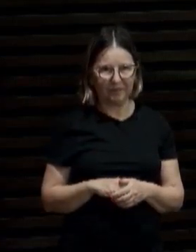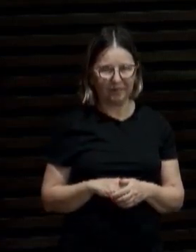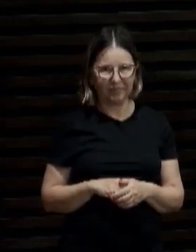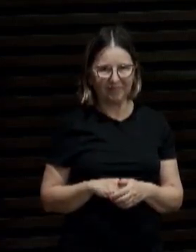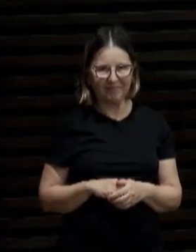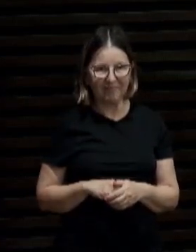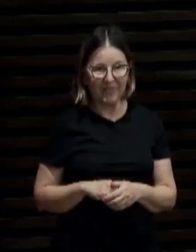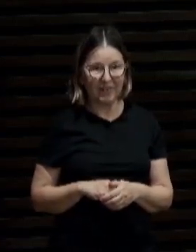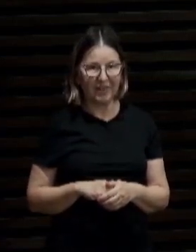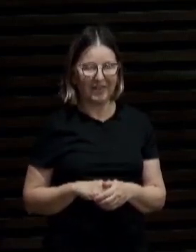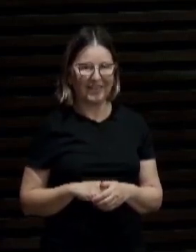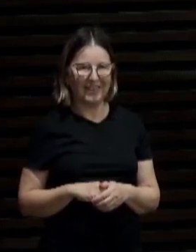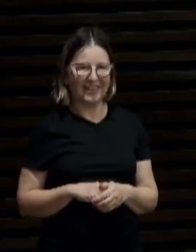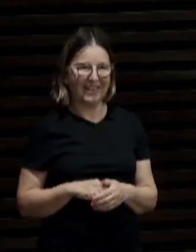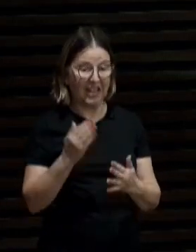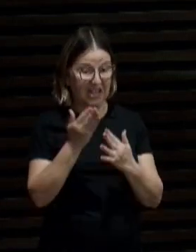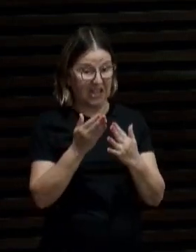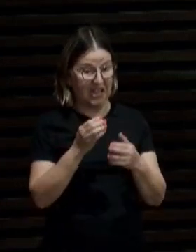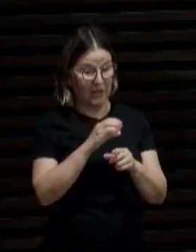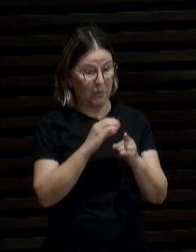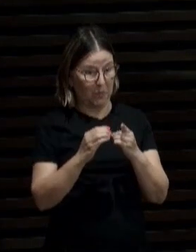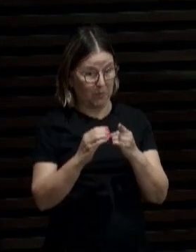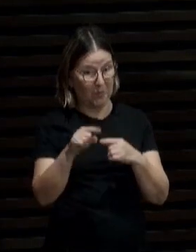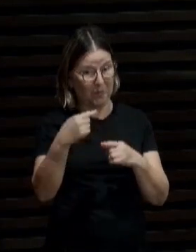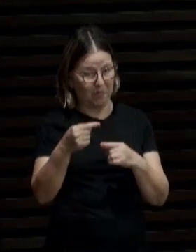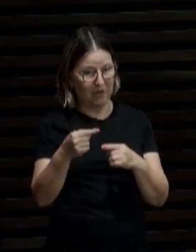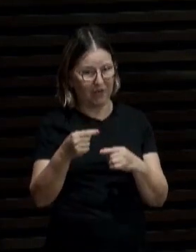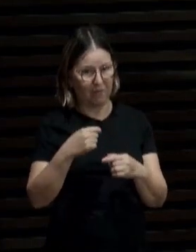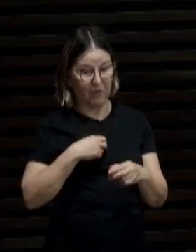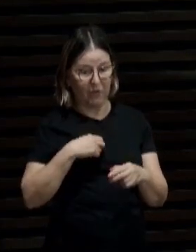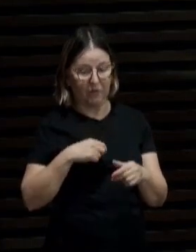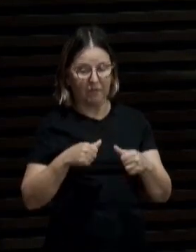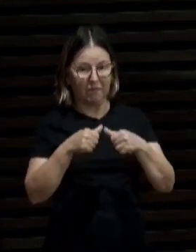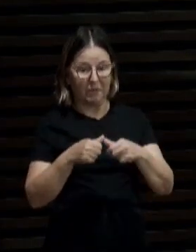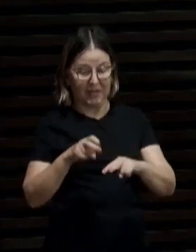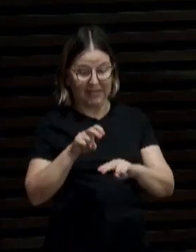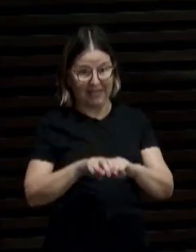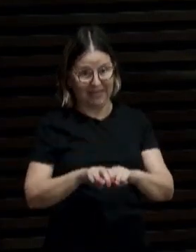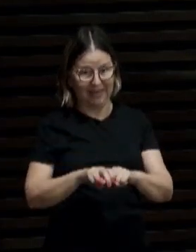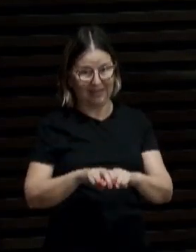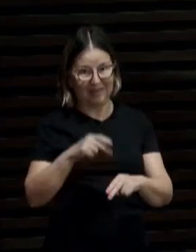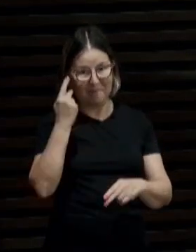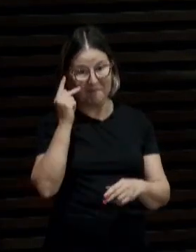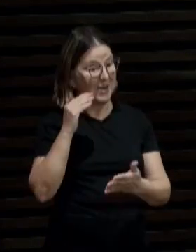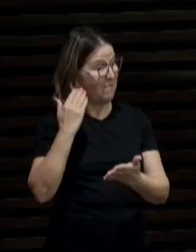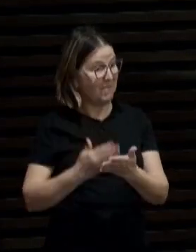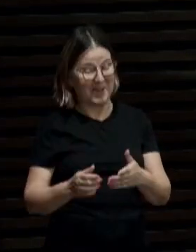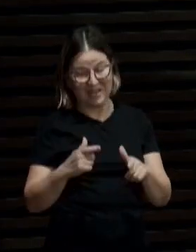lugar. E eu não tinha outro assunto. Isso aí são coisas do início da vida cristã.